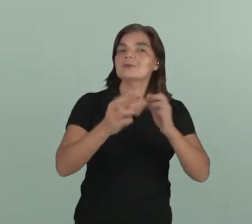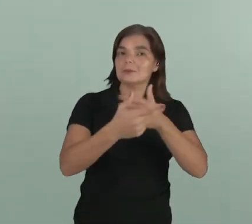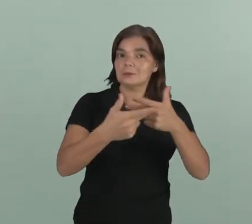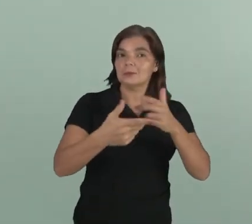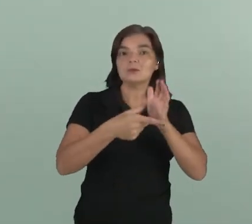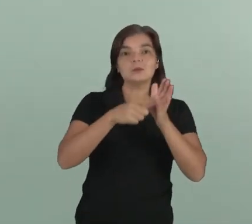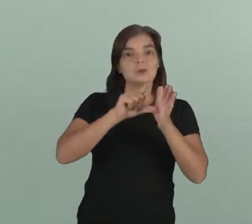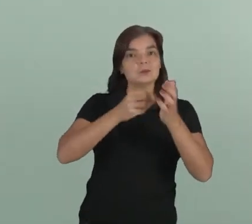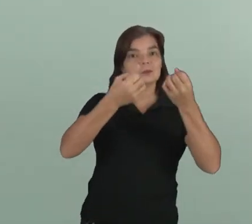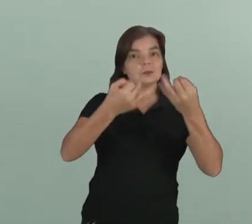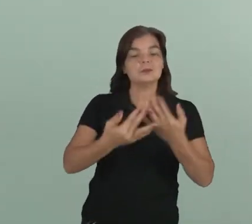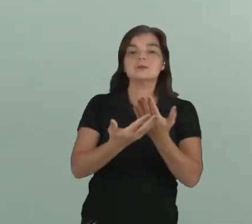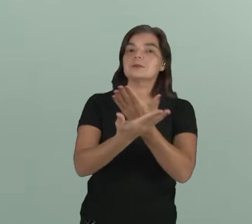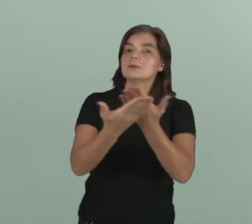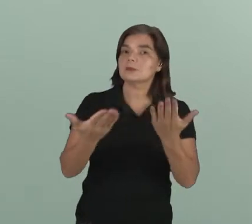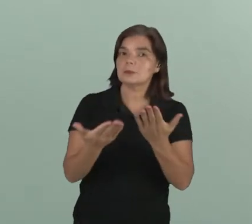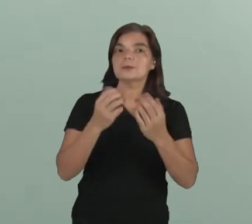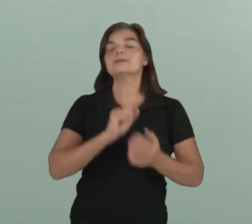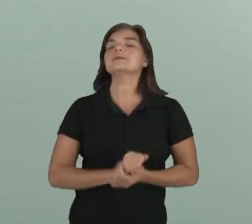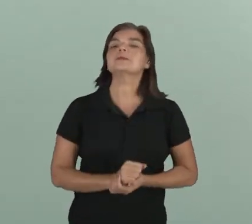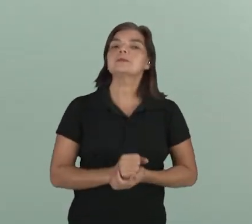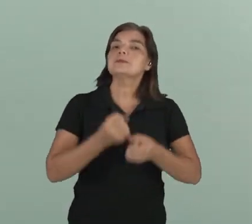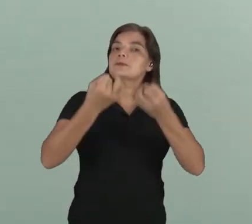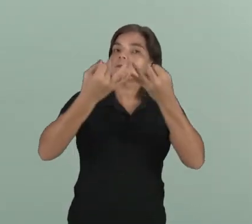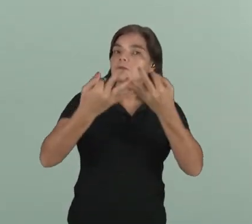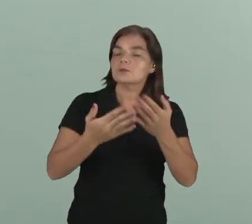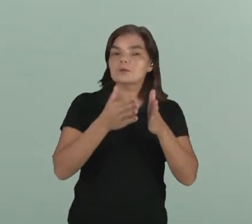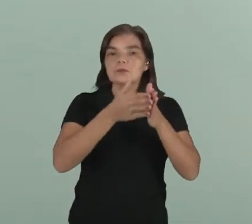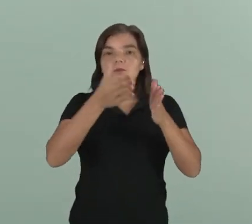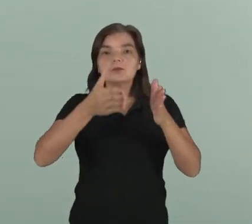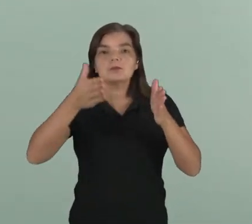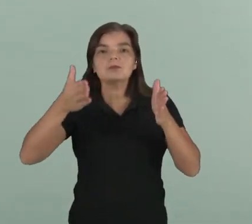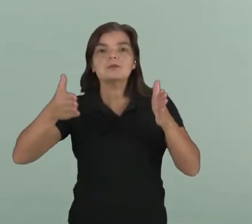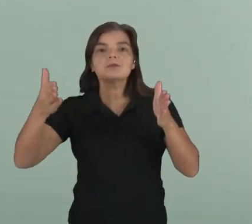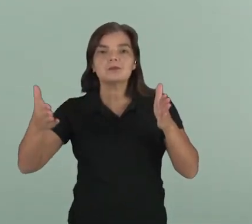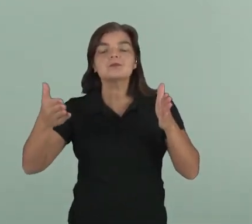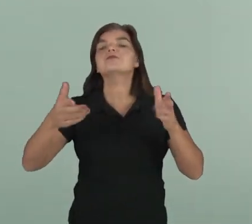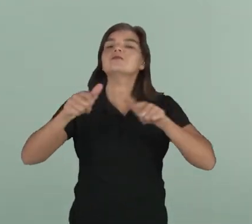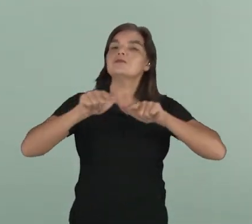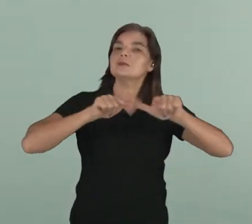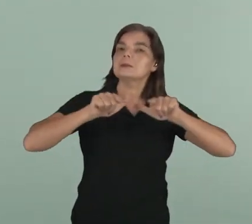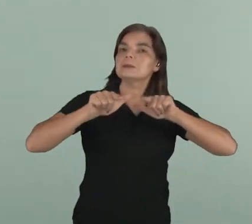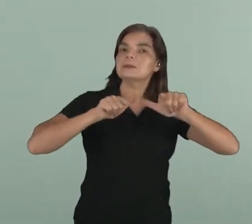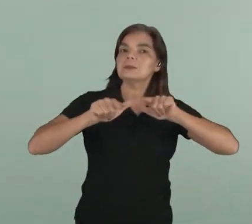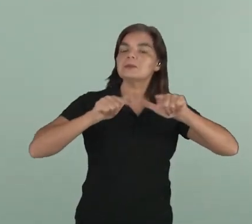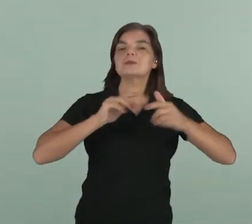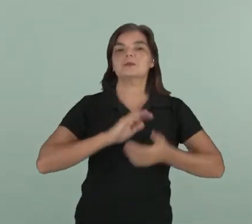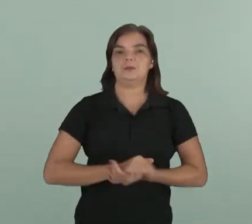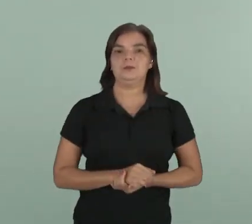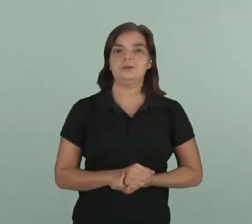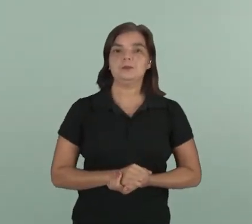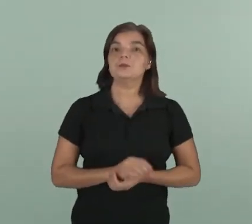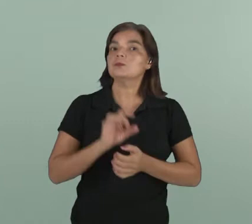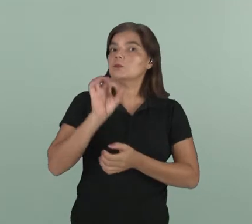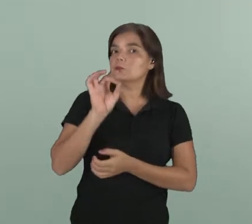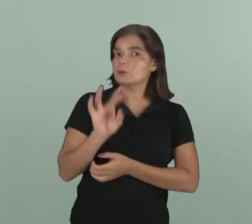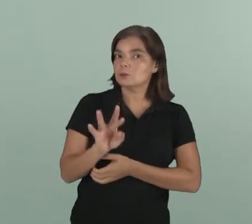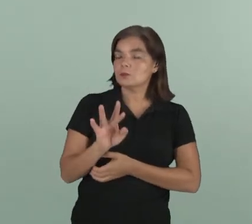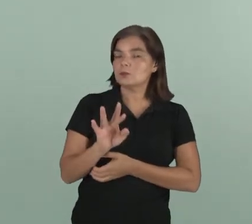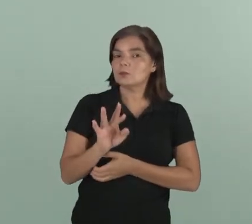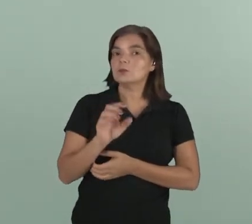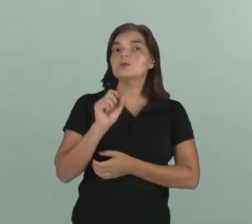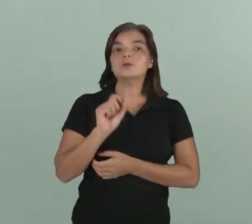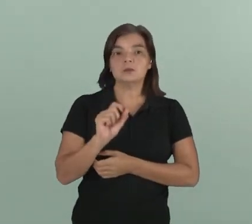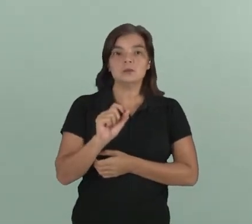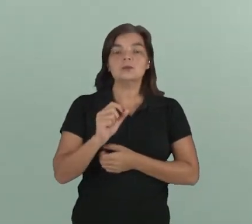dito anteriormente a todos vocês, quando eu citava o processo de divisão do trabalho. Só a